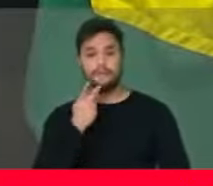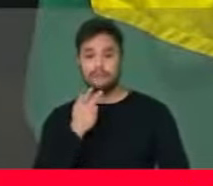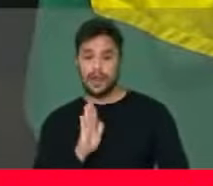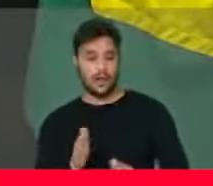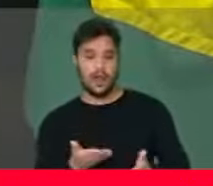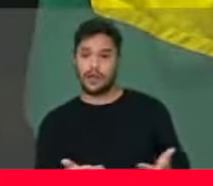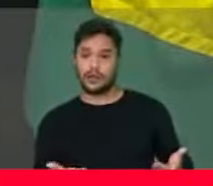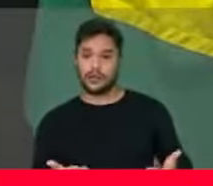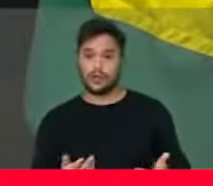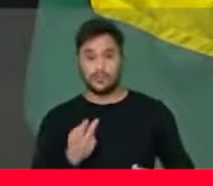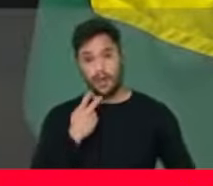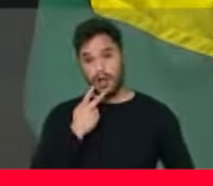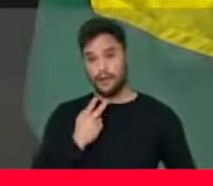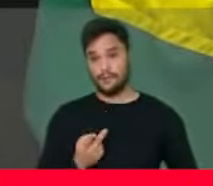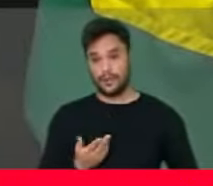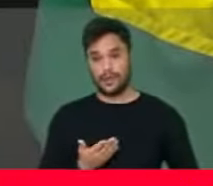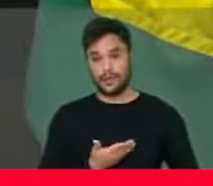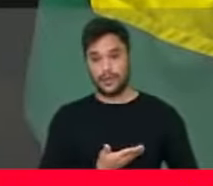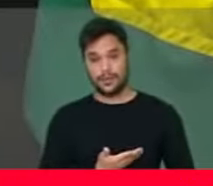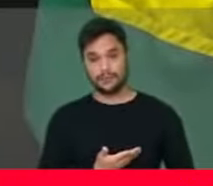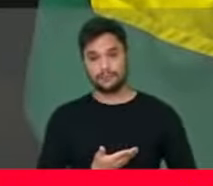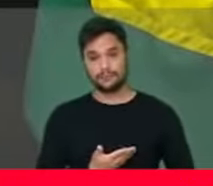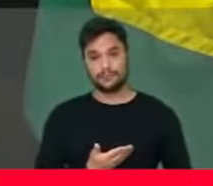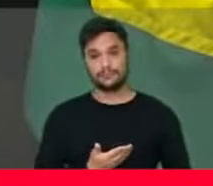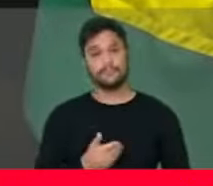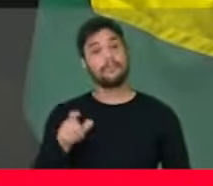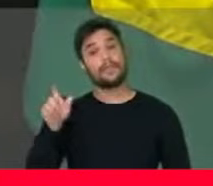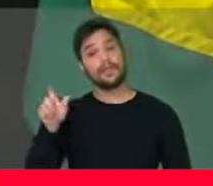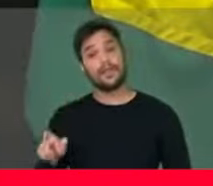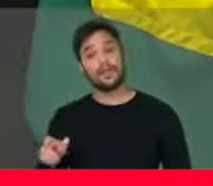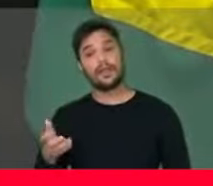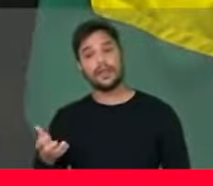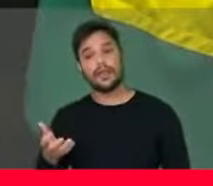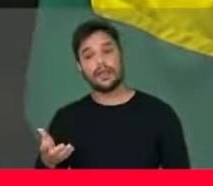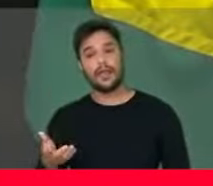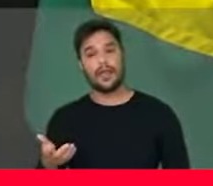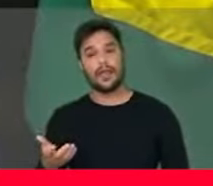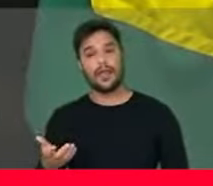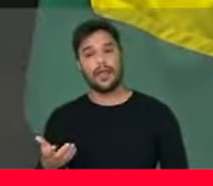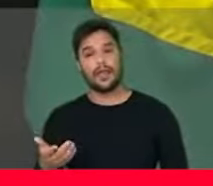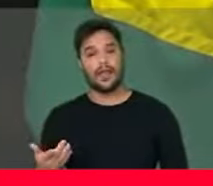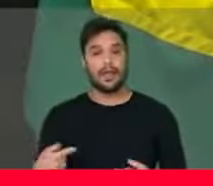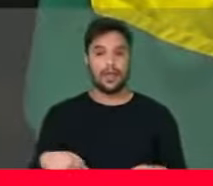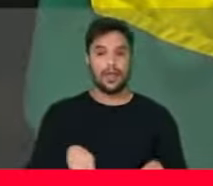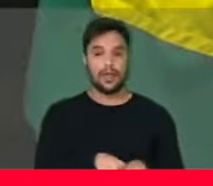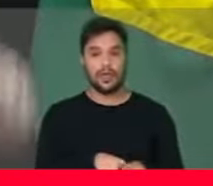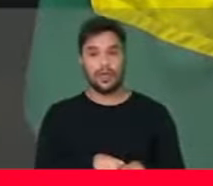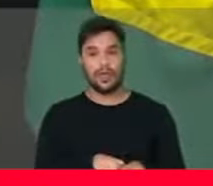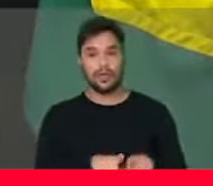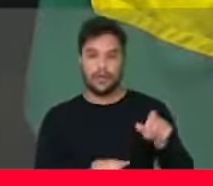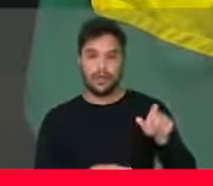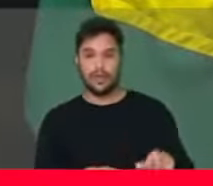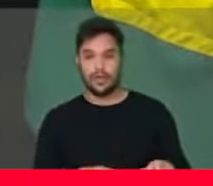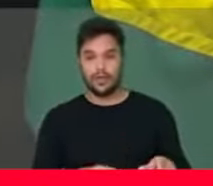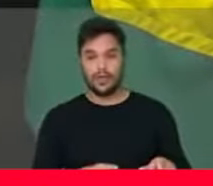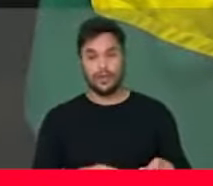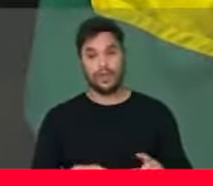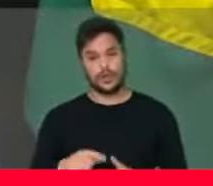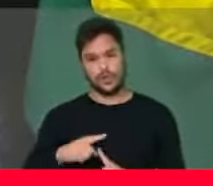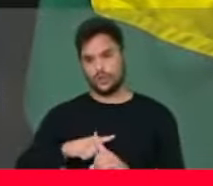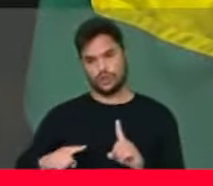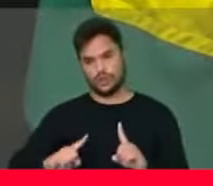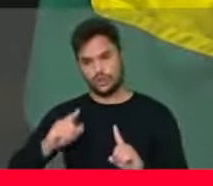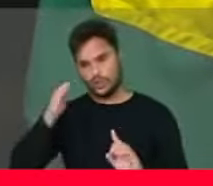Só fala aquele que quer corroborar com o ditador, com o tirano, que o X não cumpriu